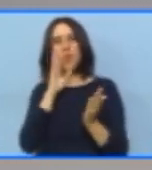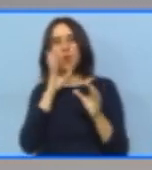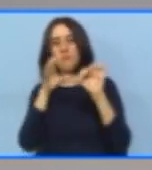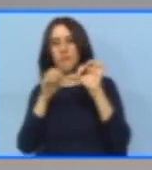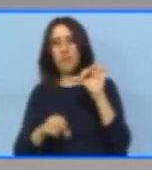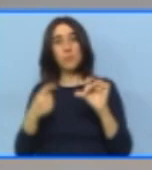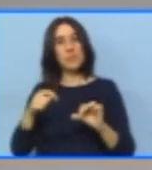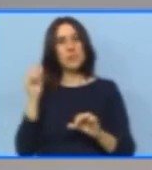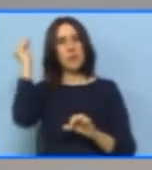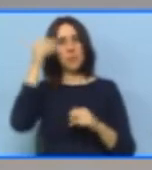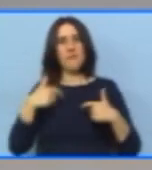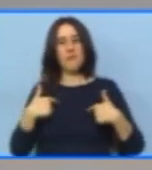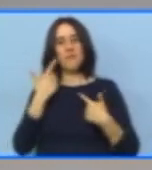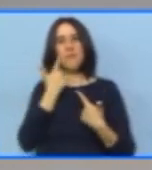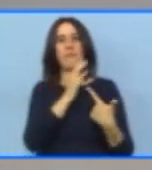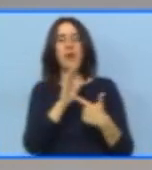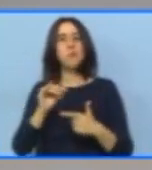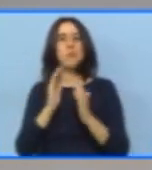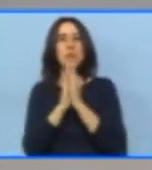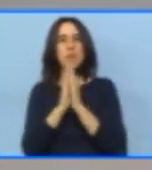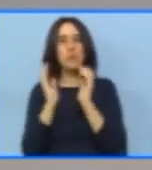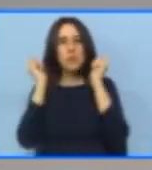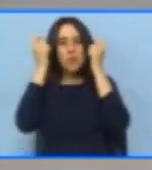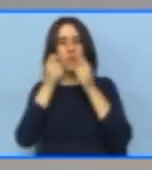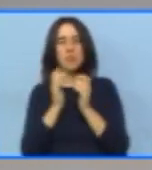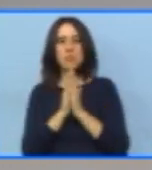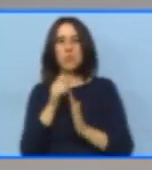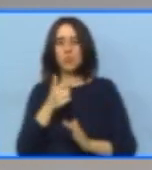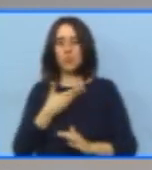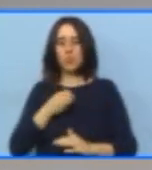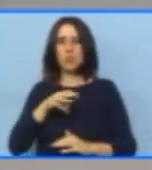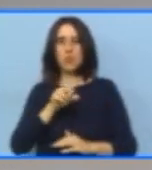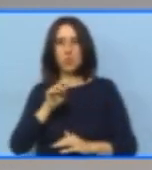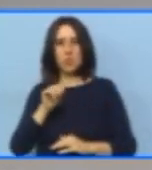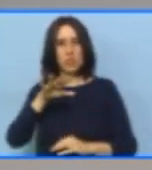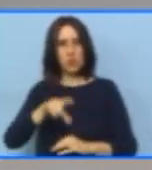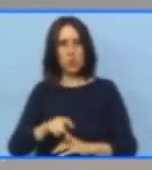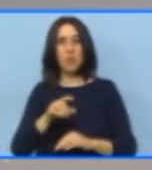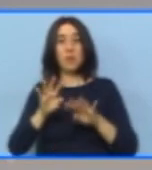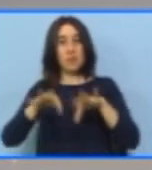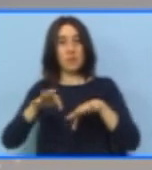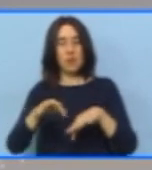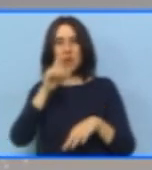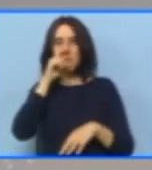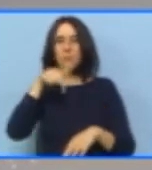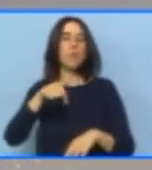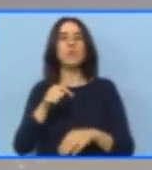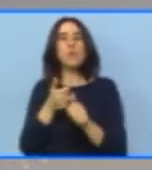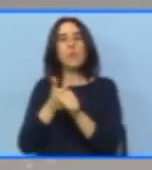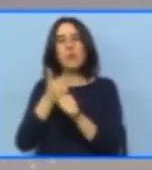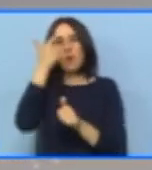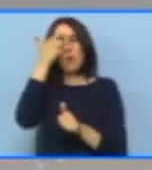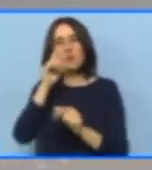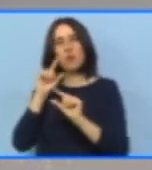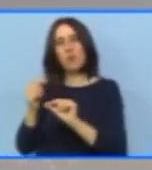pelo Presidente da República na Igreja do Convento de São Domingos, em Lisboa. A terminar, eu lembro que ainda hoje pode acompanhar a